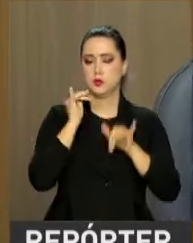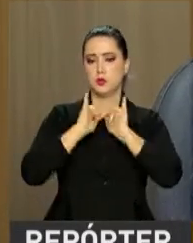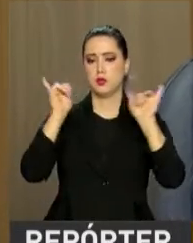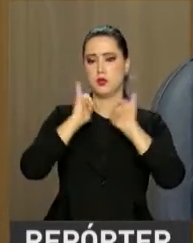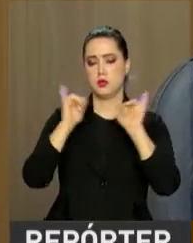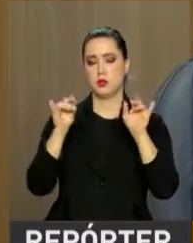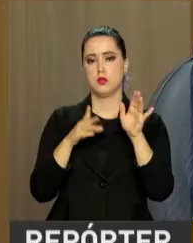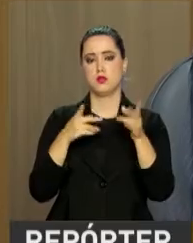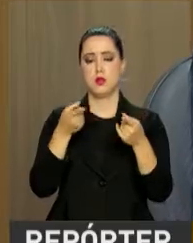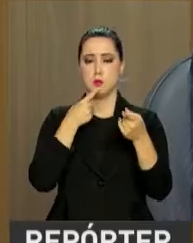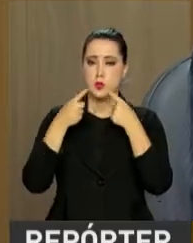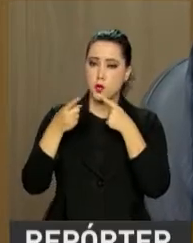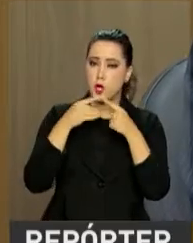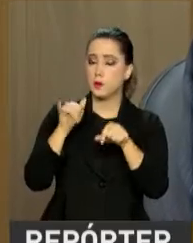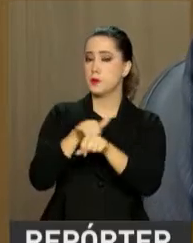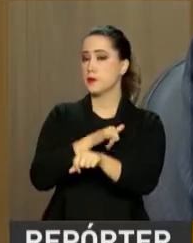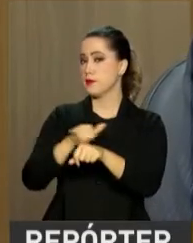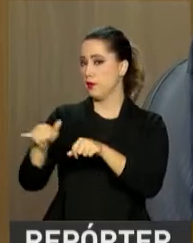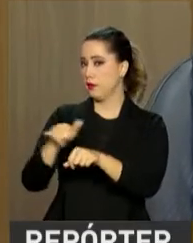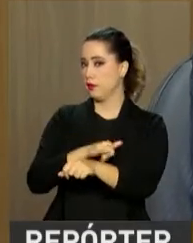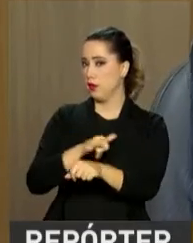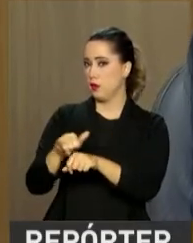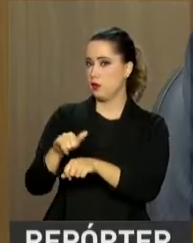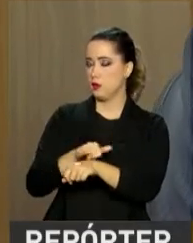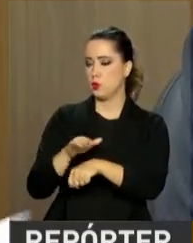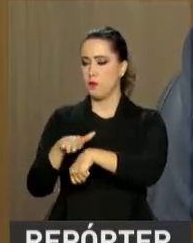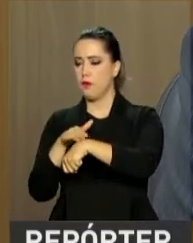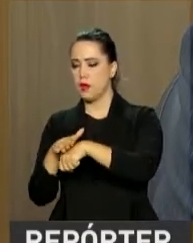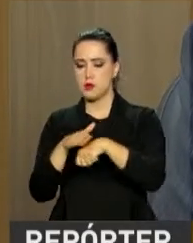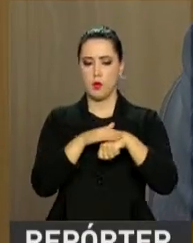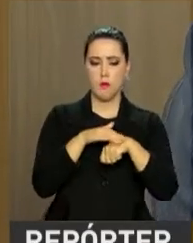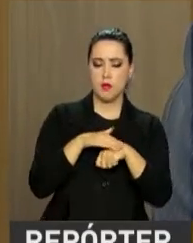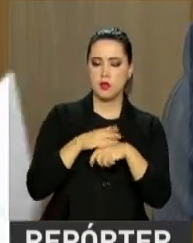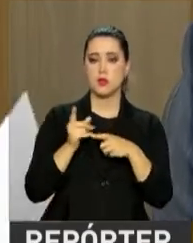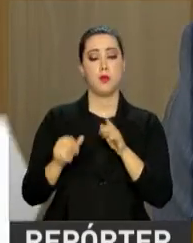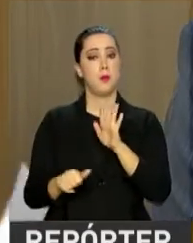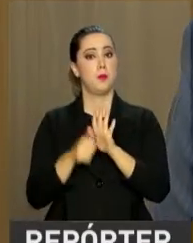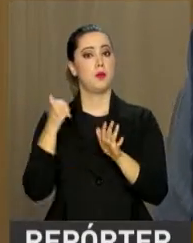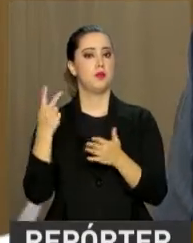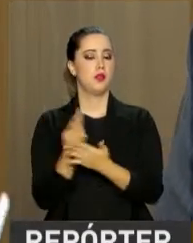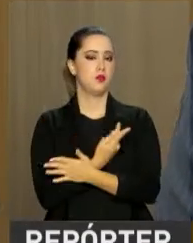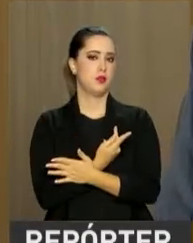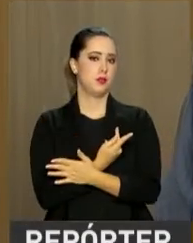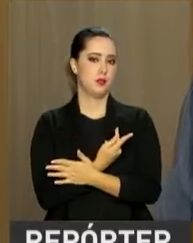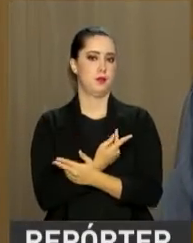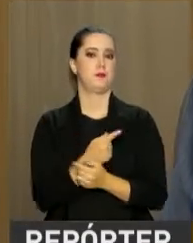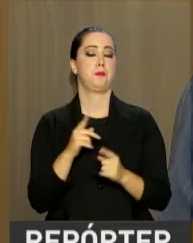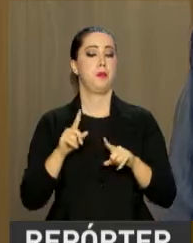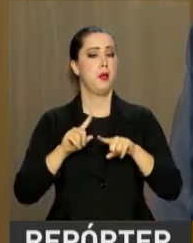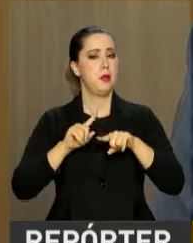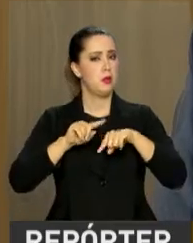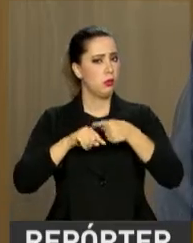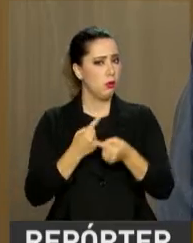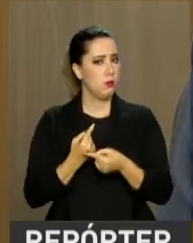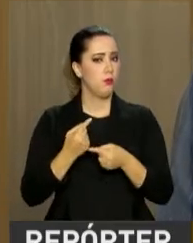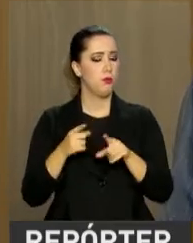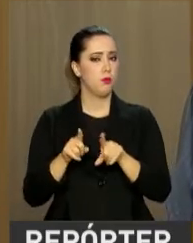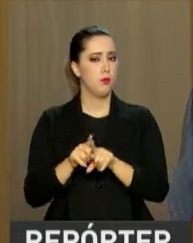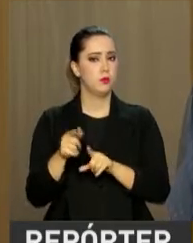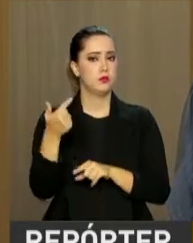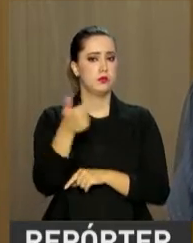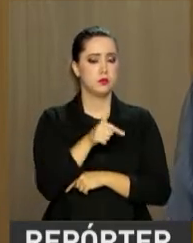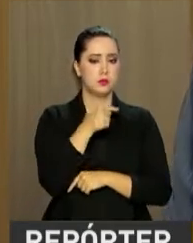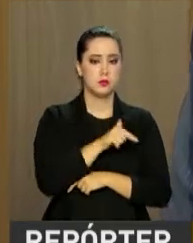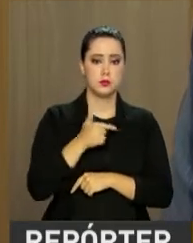diálogo estratégico foi o primeiro é seminário nesse sentido evidentemente haverá um outro